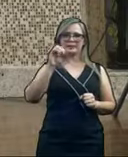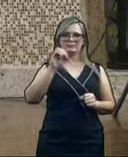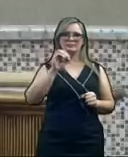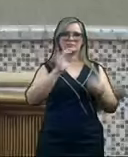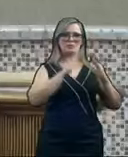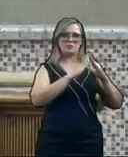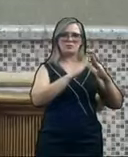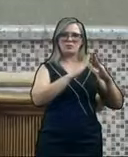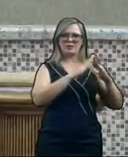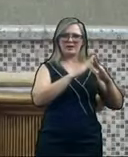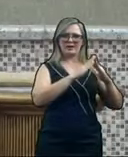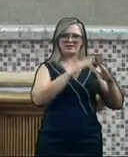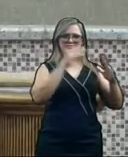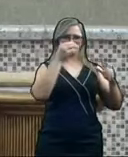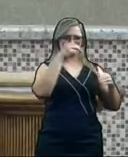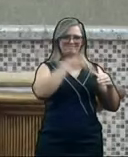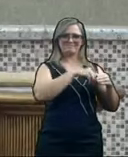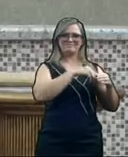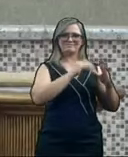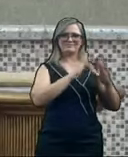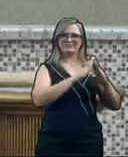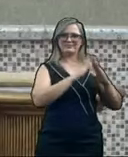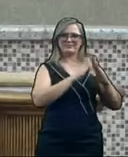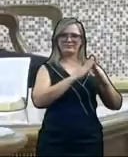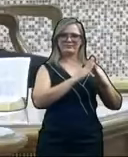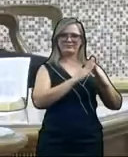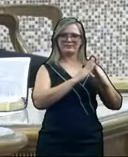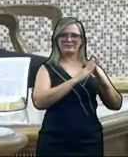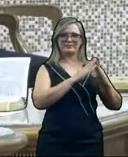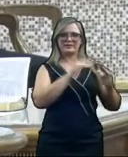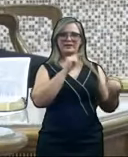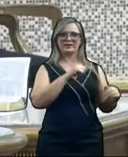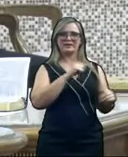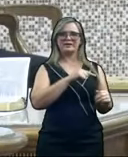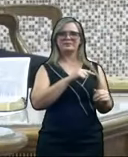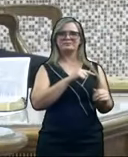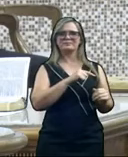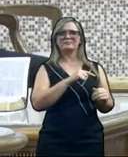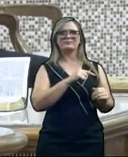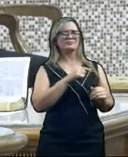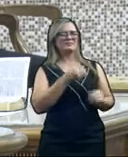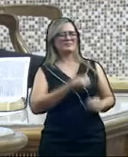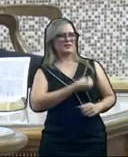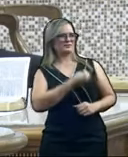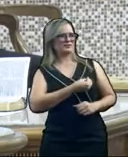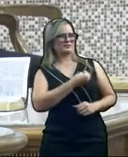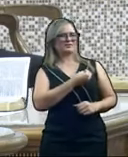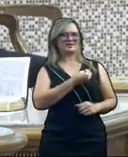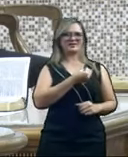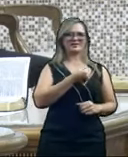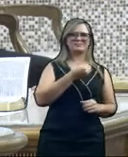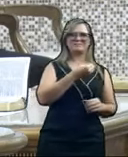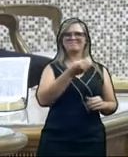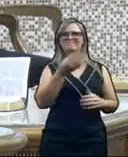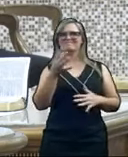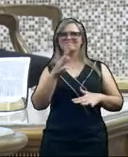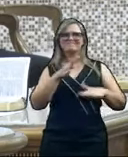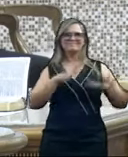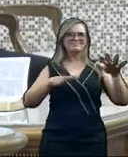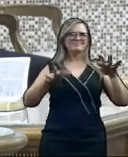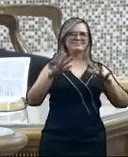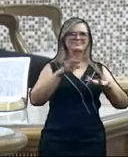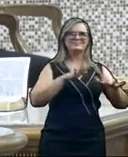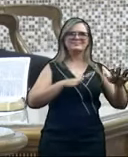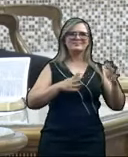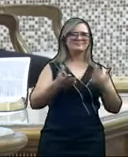o decisões erradas nos fazem pagar um Alto Preço é um Alto Preço